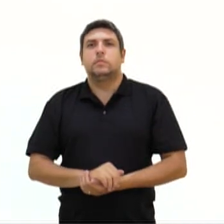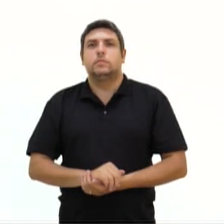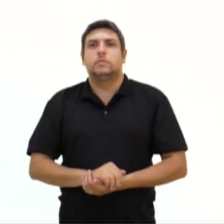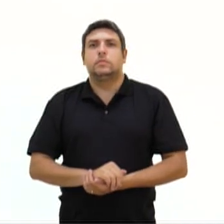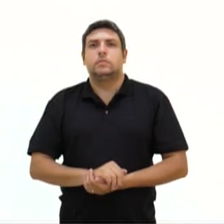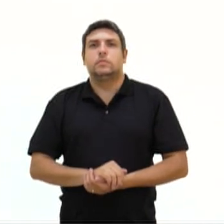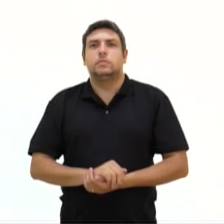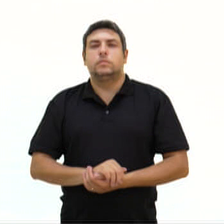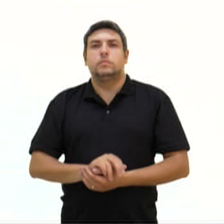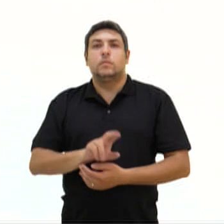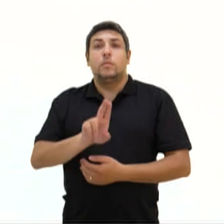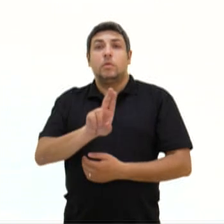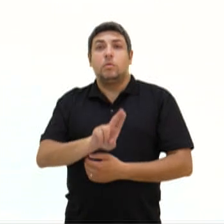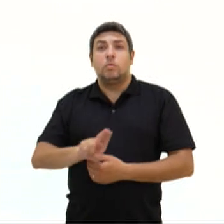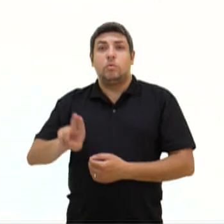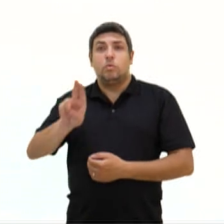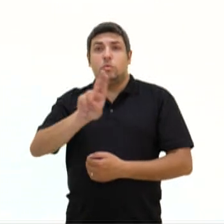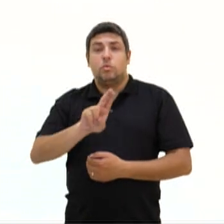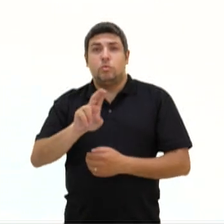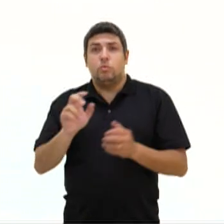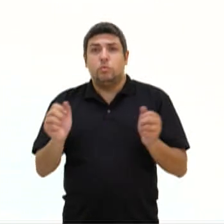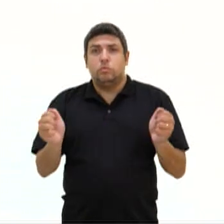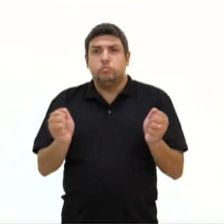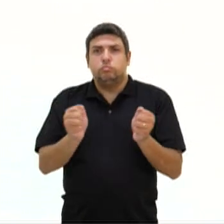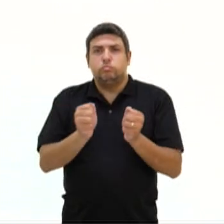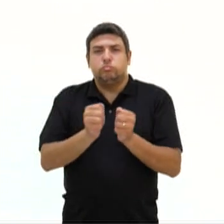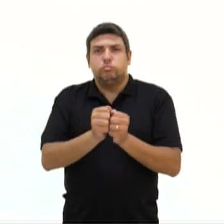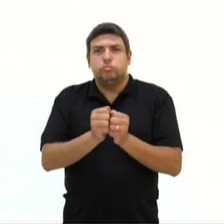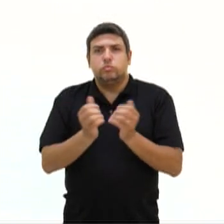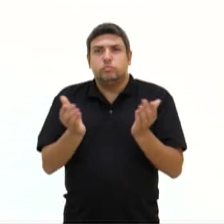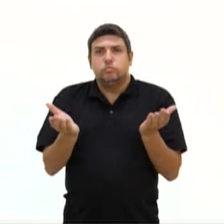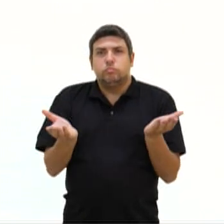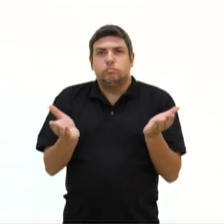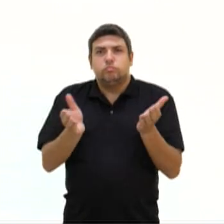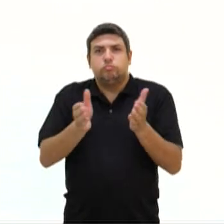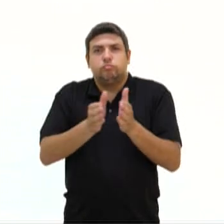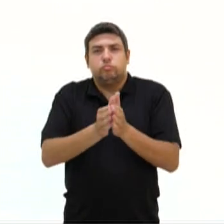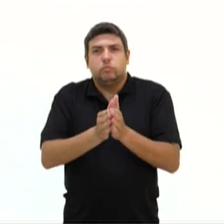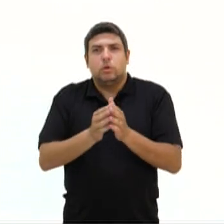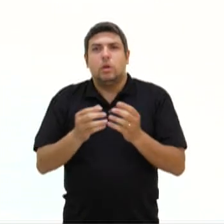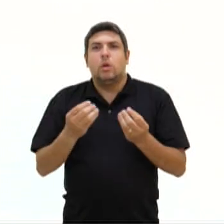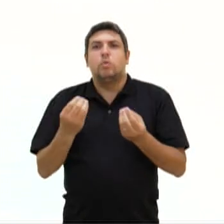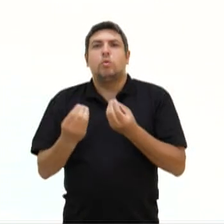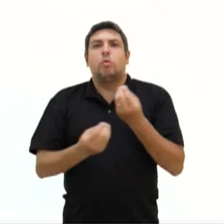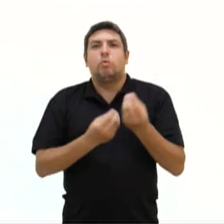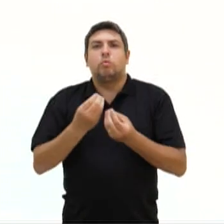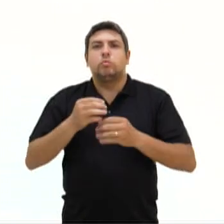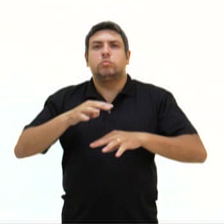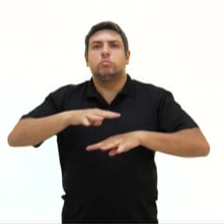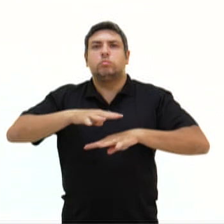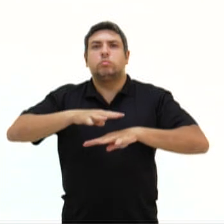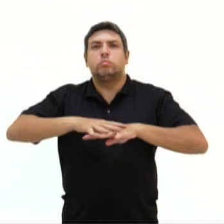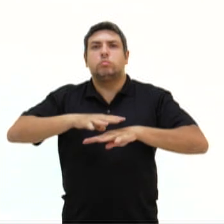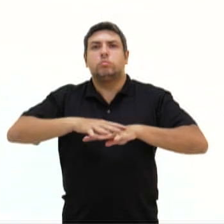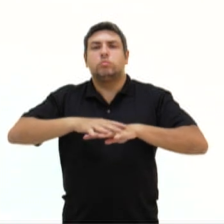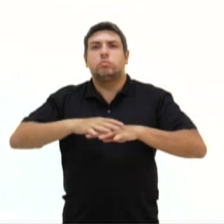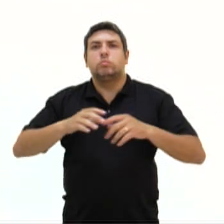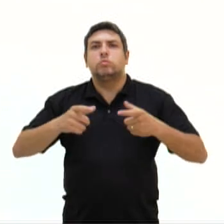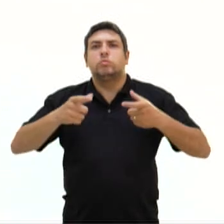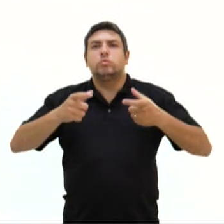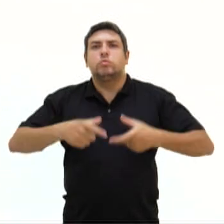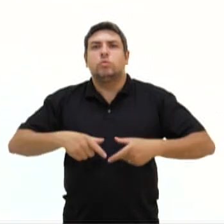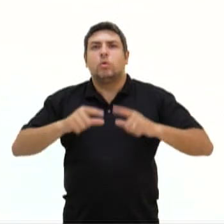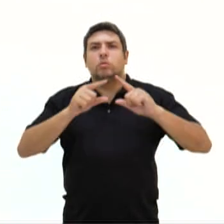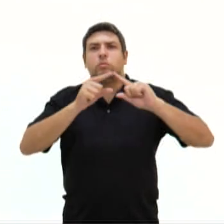O uso da simetria, esse conceito ou técnica, é utilizado na matemática, na geometria,